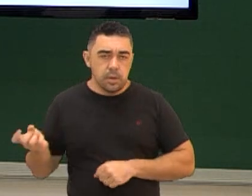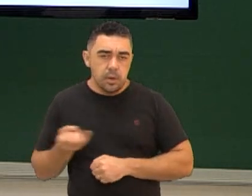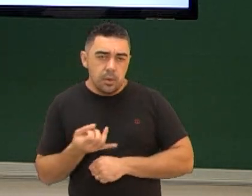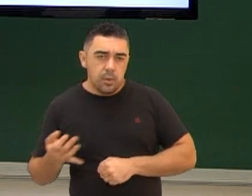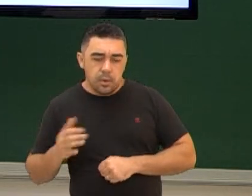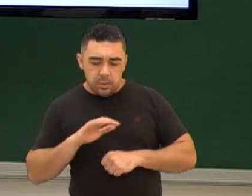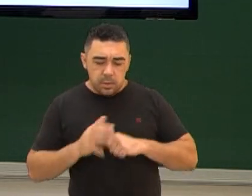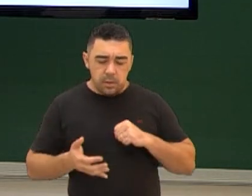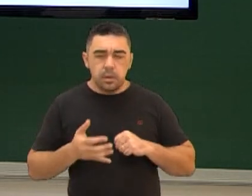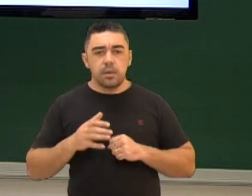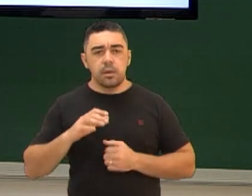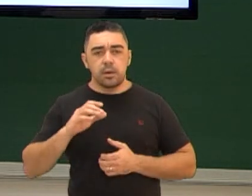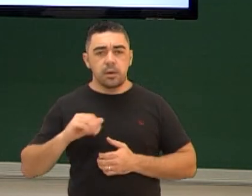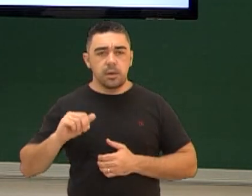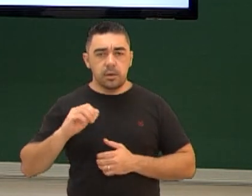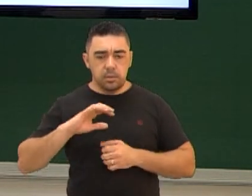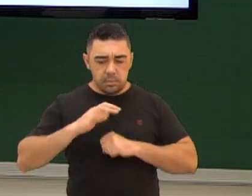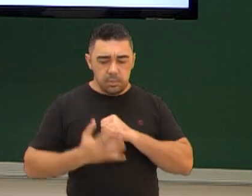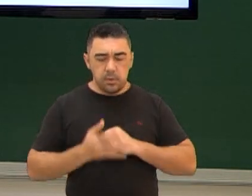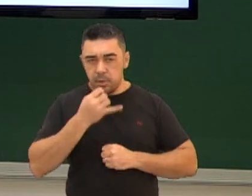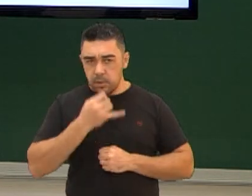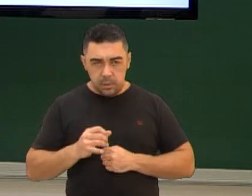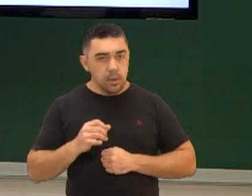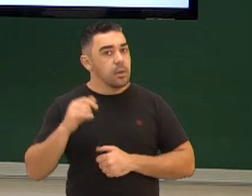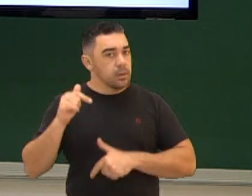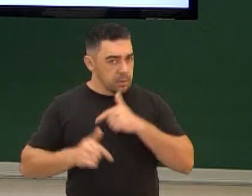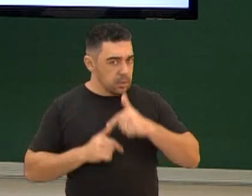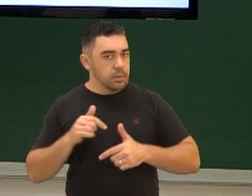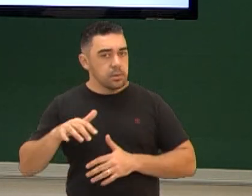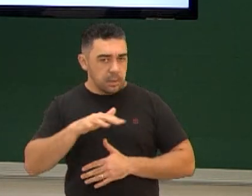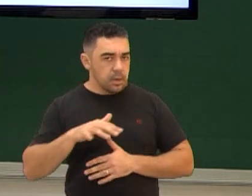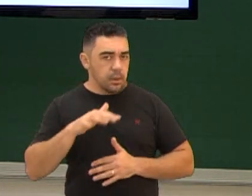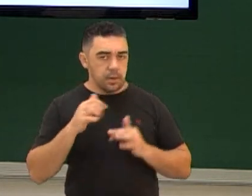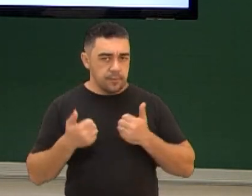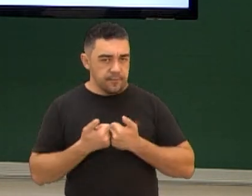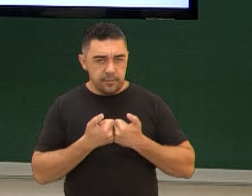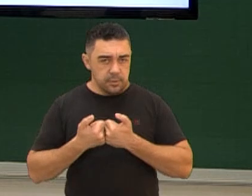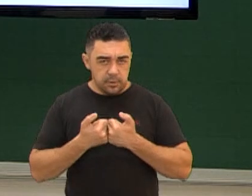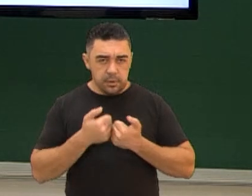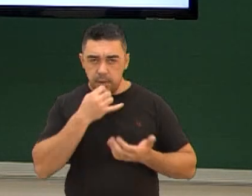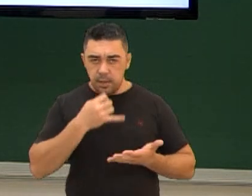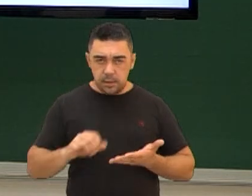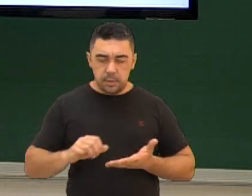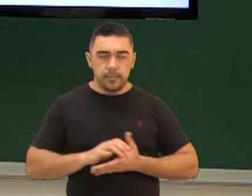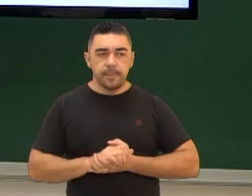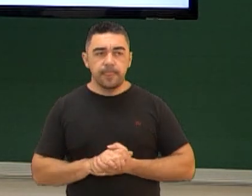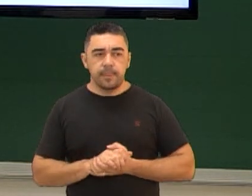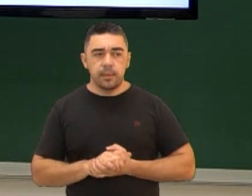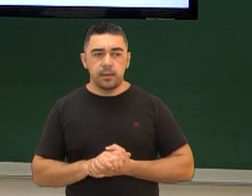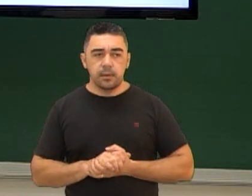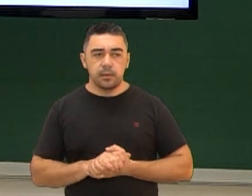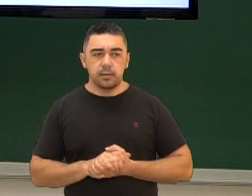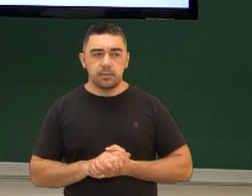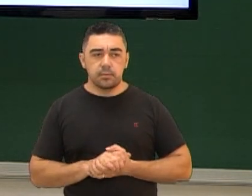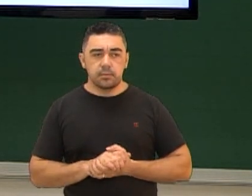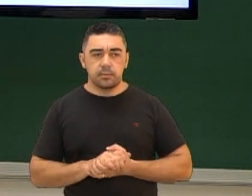campo, tem um grande trabalho na física, na parte eletrodinâmica. Então,